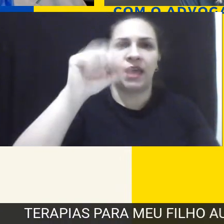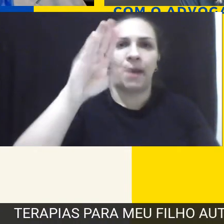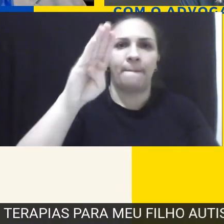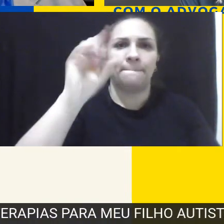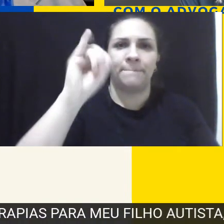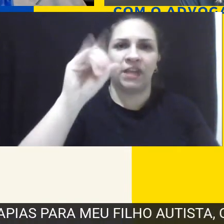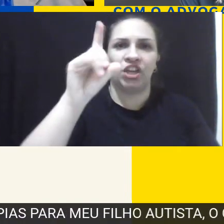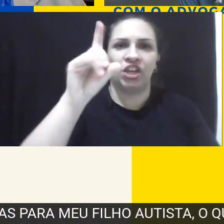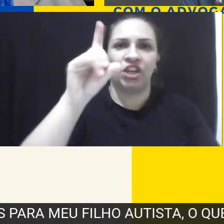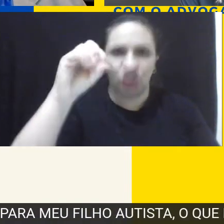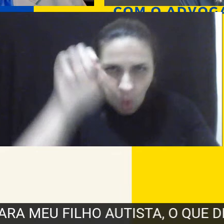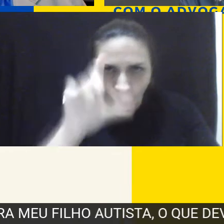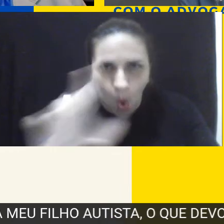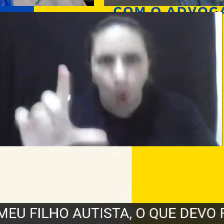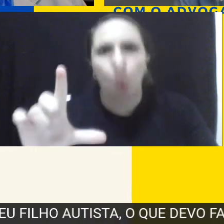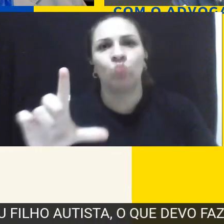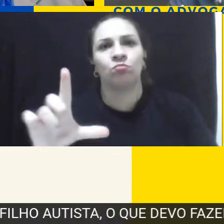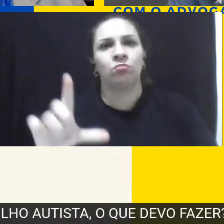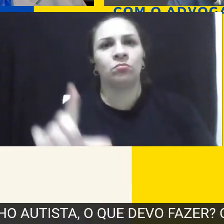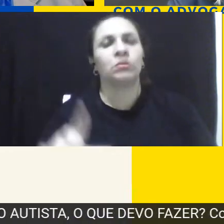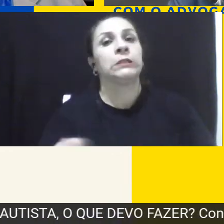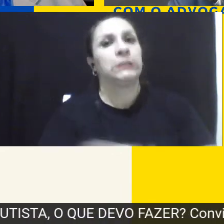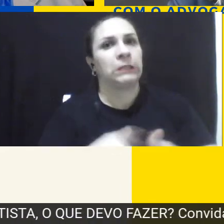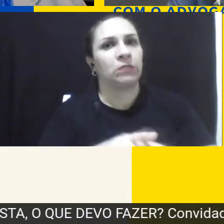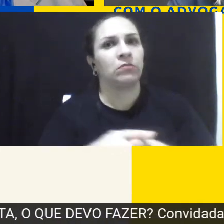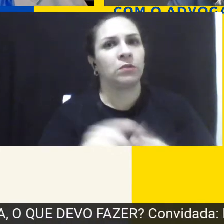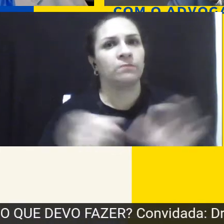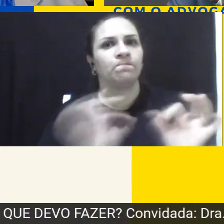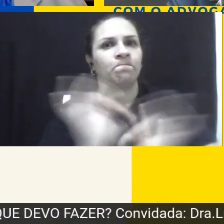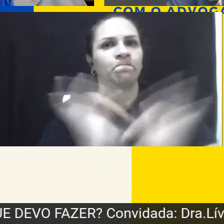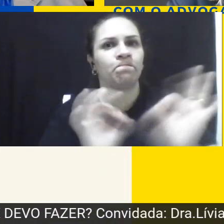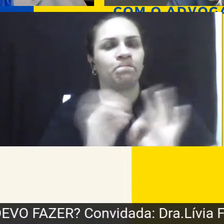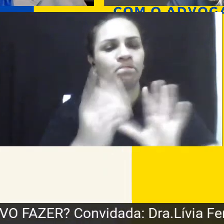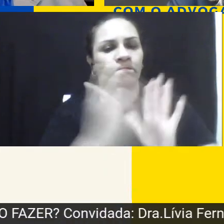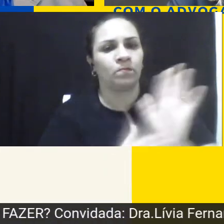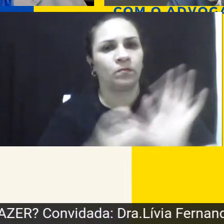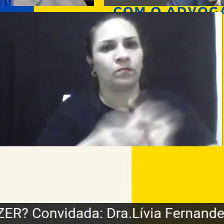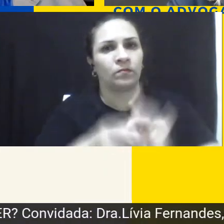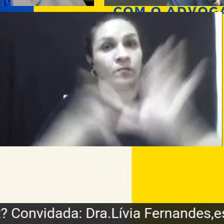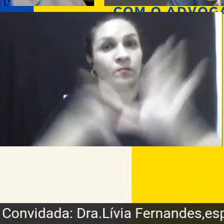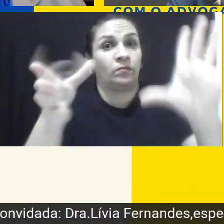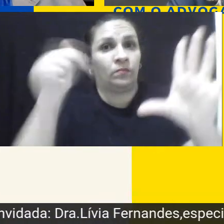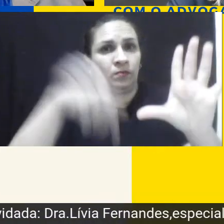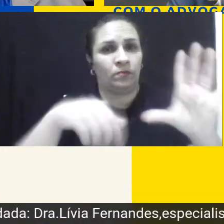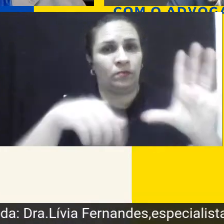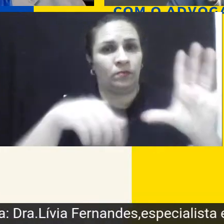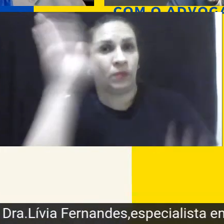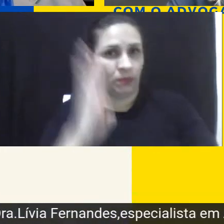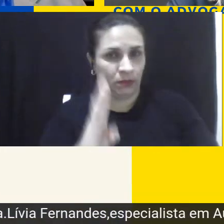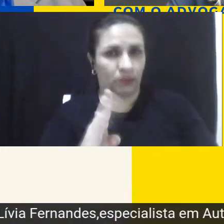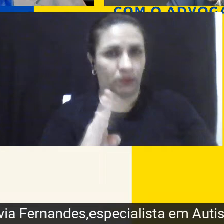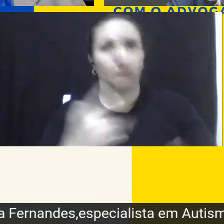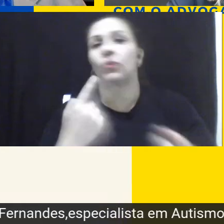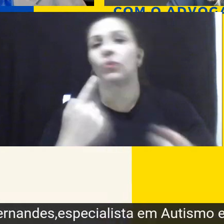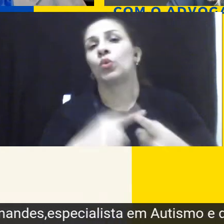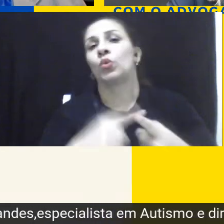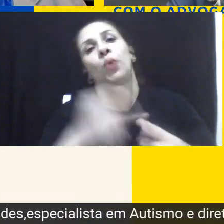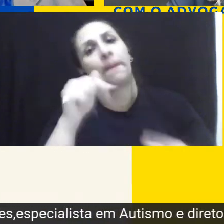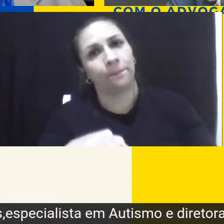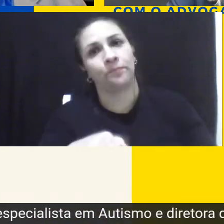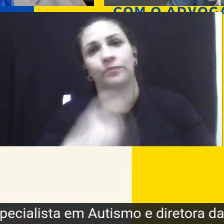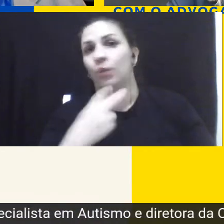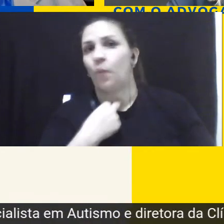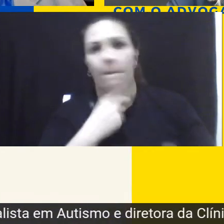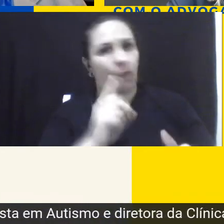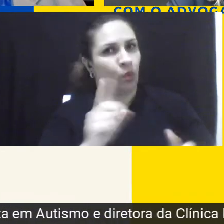Inclusive, estão ajuizando uma ação para ter autorização de cultivar aqui no Brasil, porque ainda não